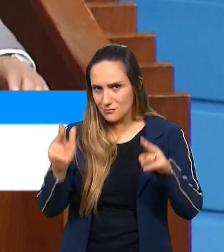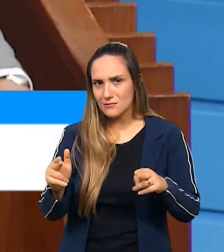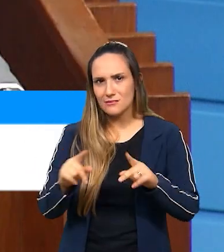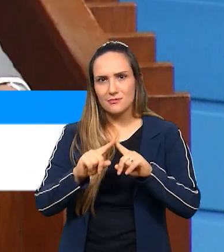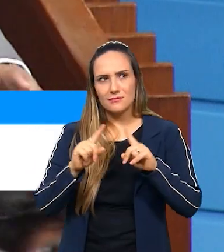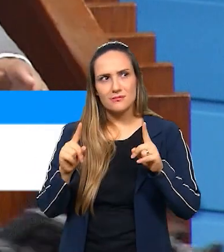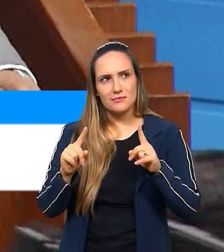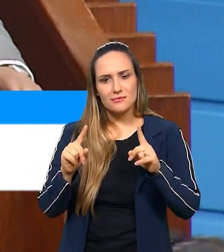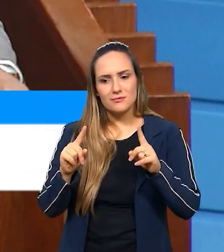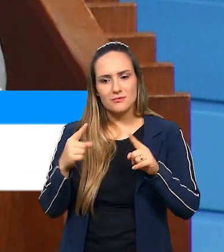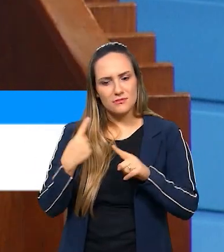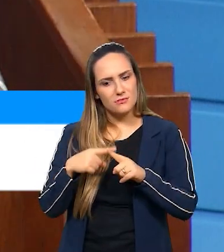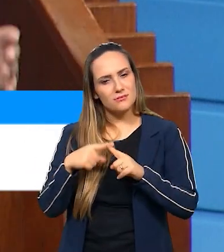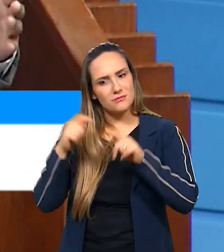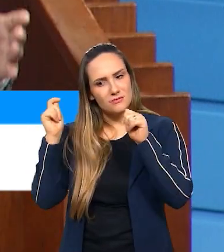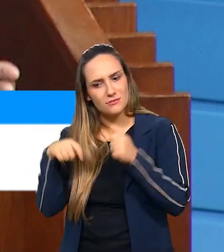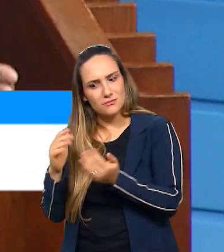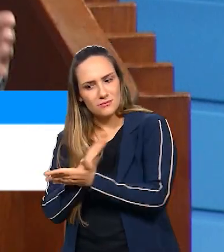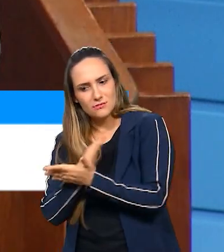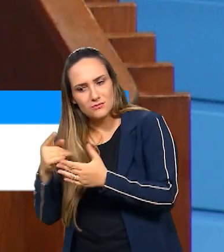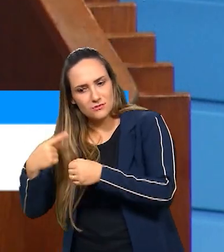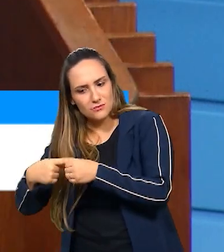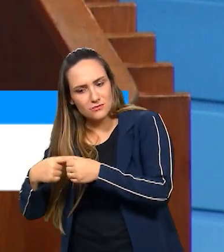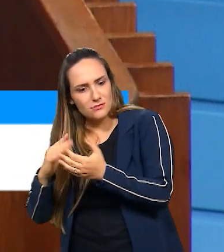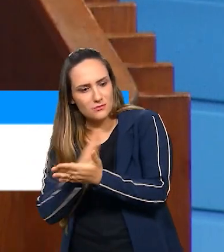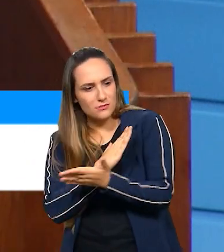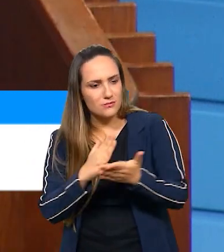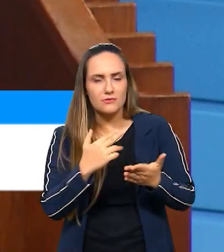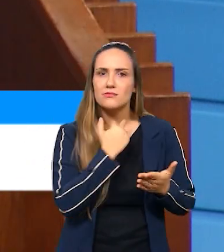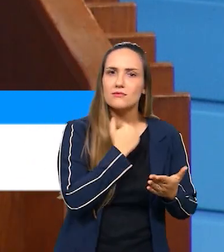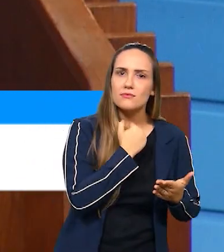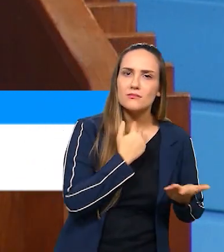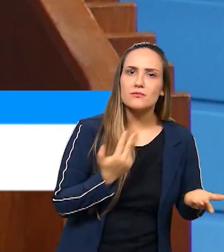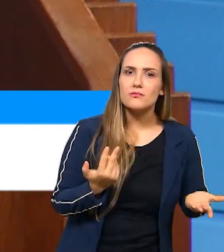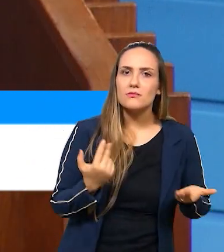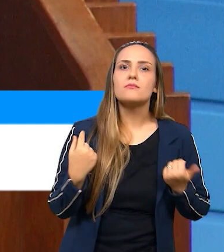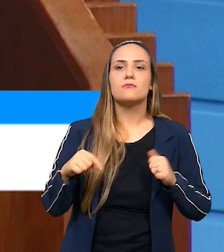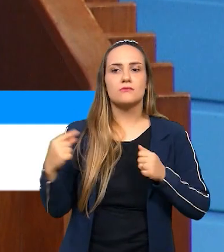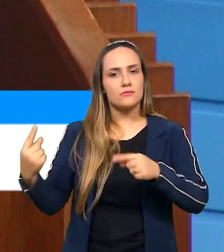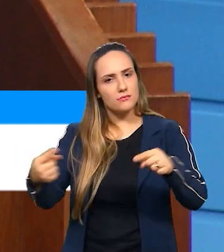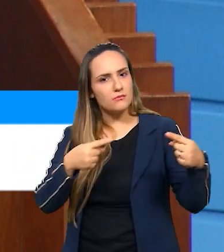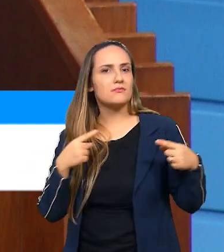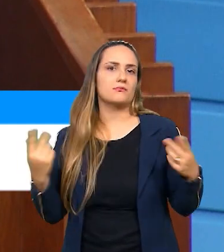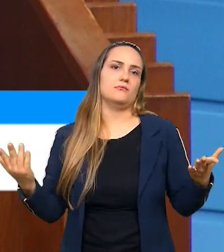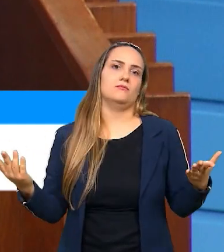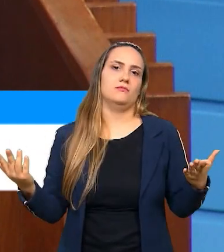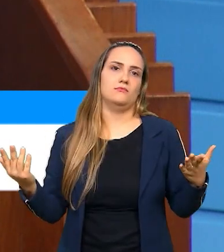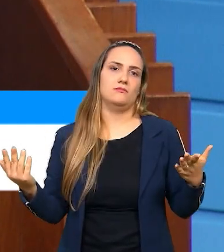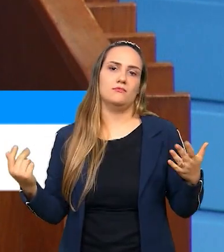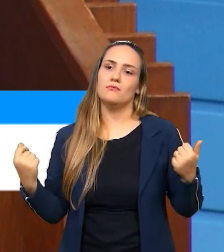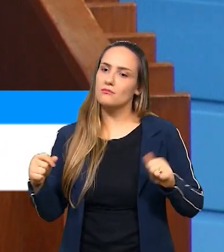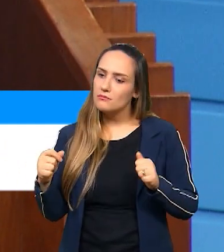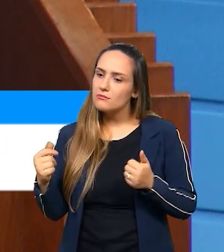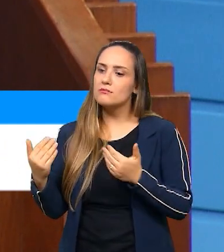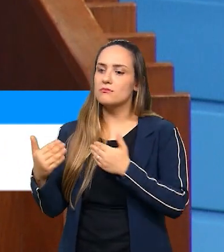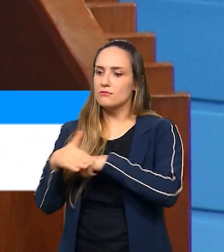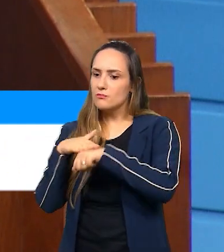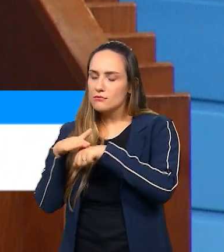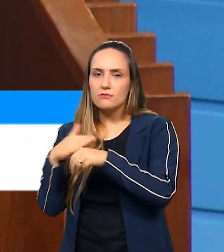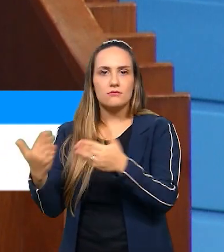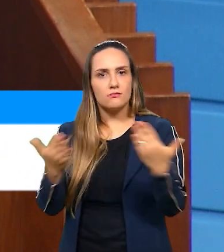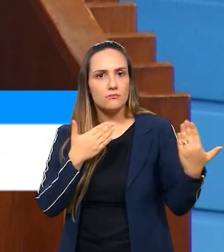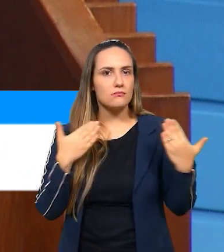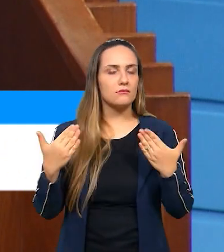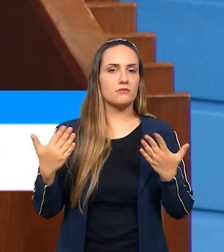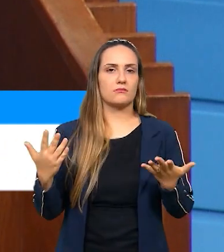não colocar, por que que não? Por que que pode acontecer em alguns municípios e outros não? Mas isso só depois de um amplo debate.